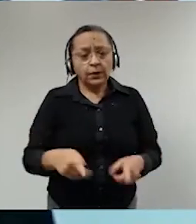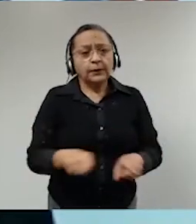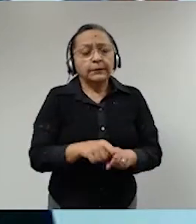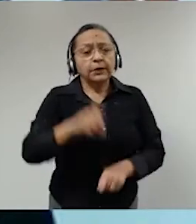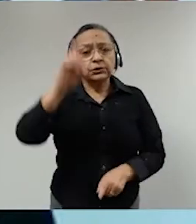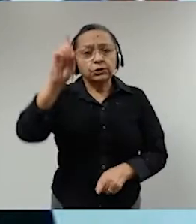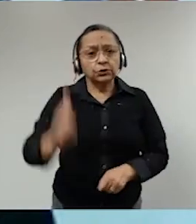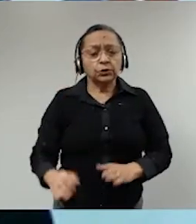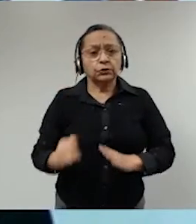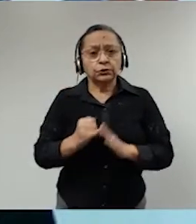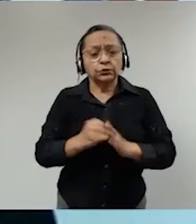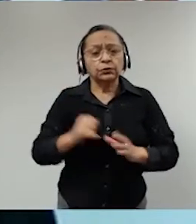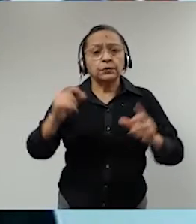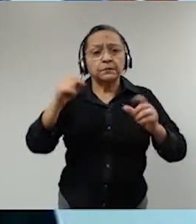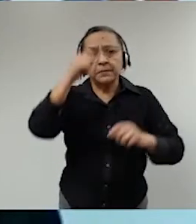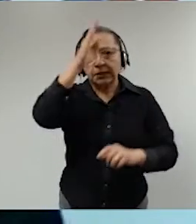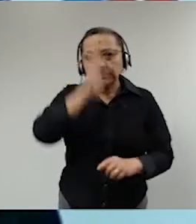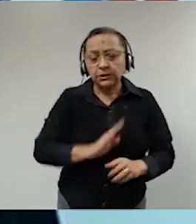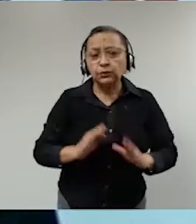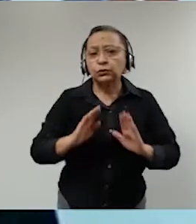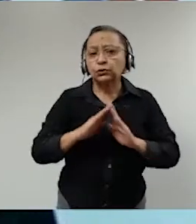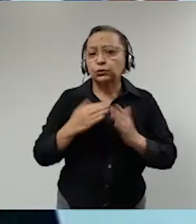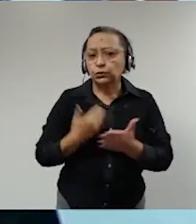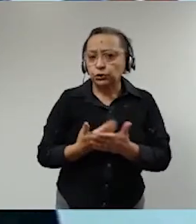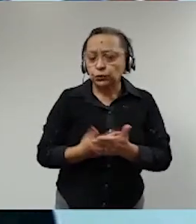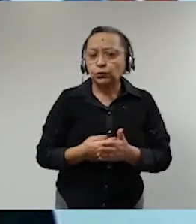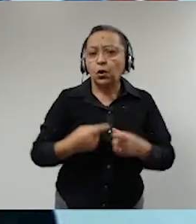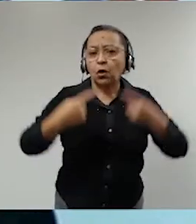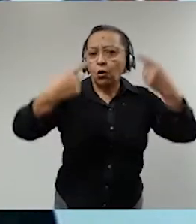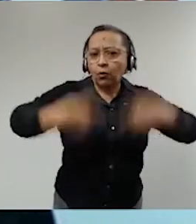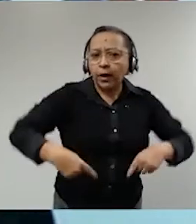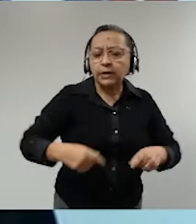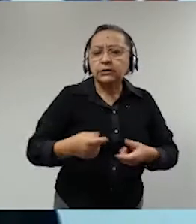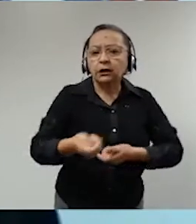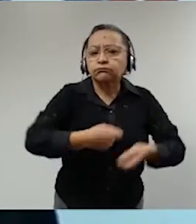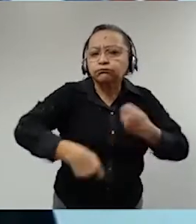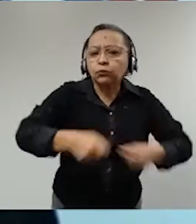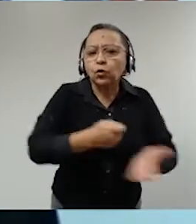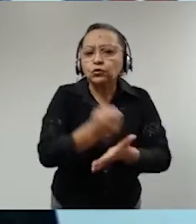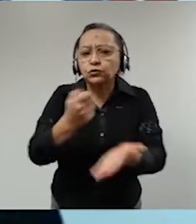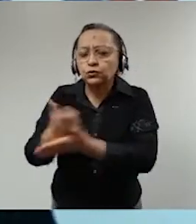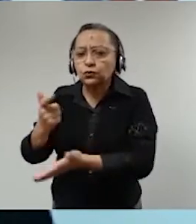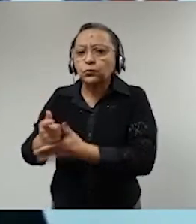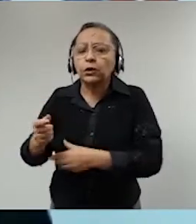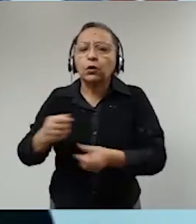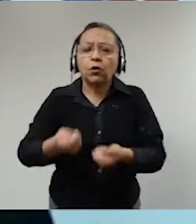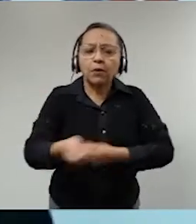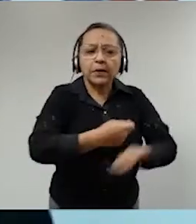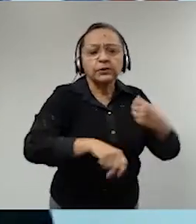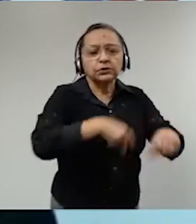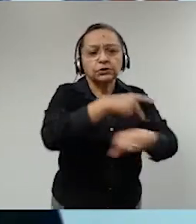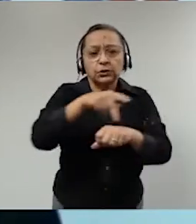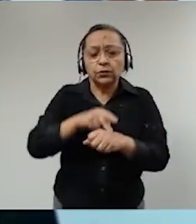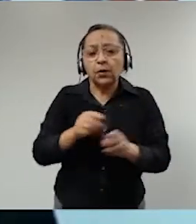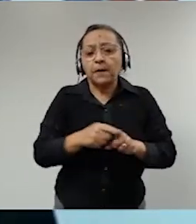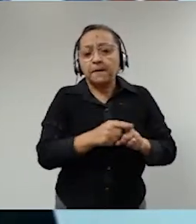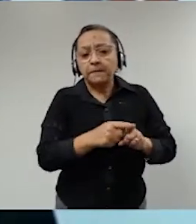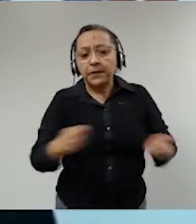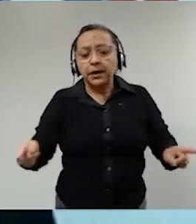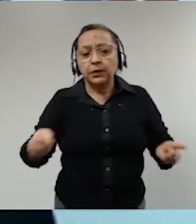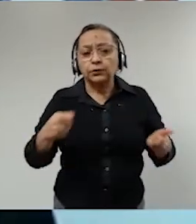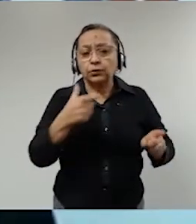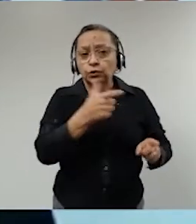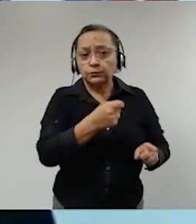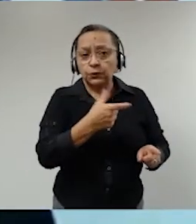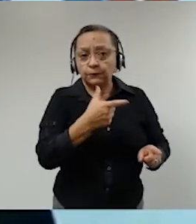Instituto Brasileiro de Estudos da Concorrência, Consumo e Comércio Exterior, biênio 2020 a 2021. É conselheira